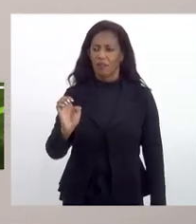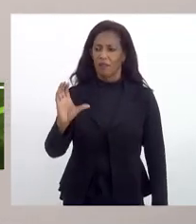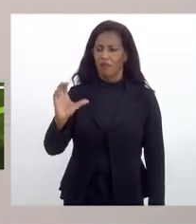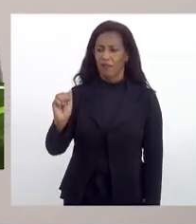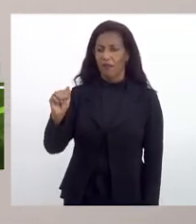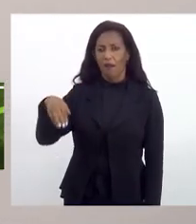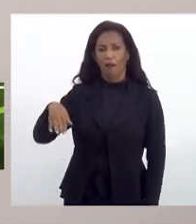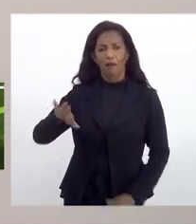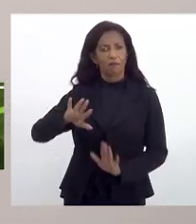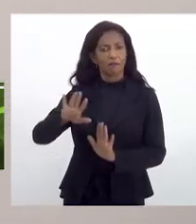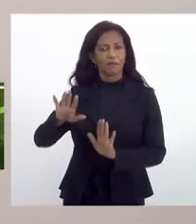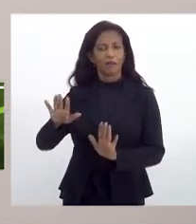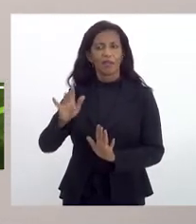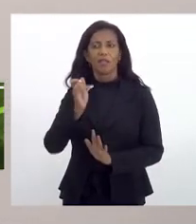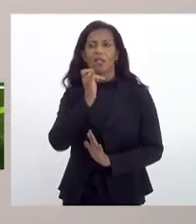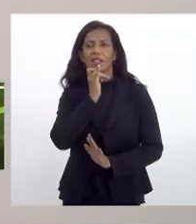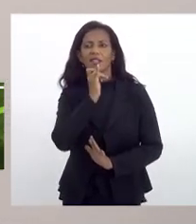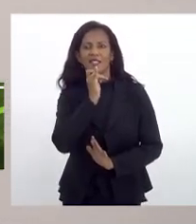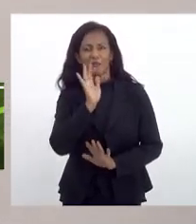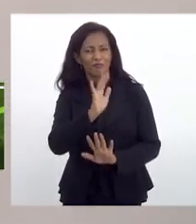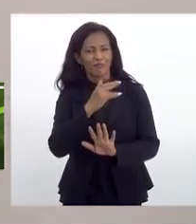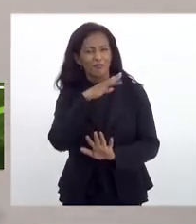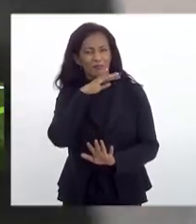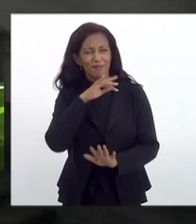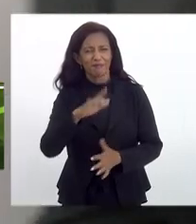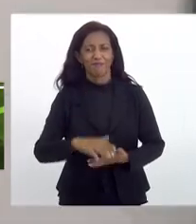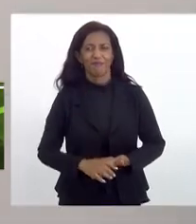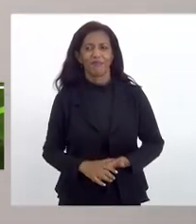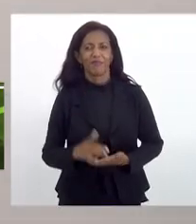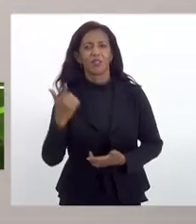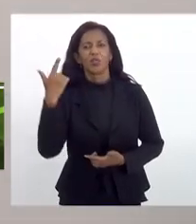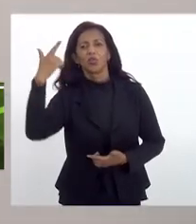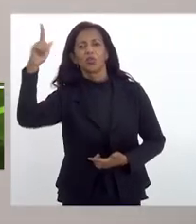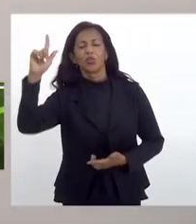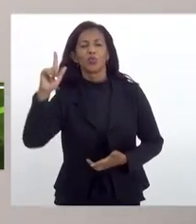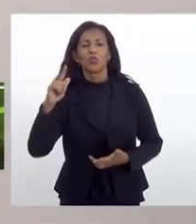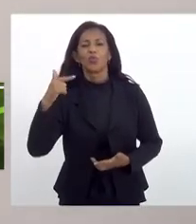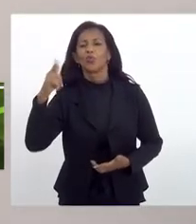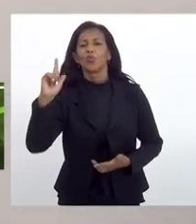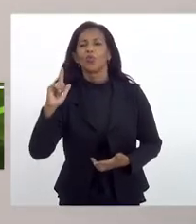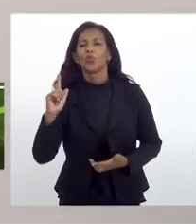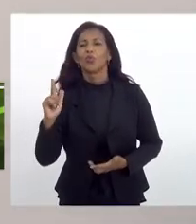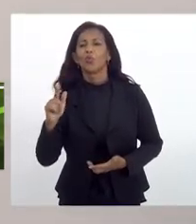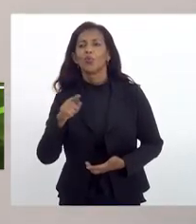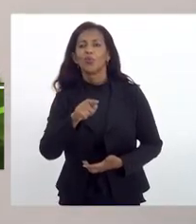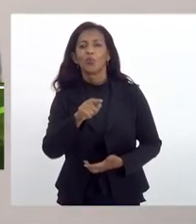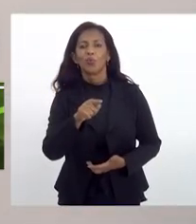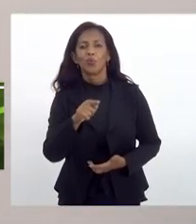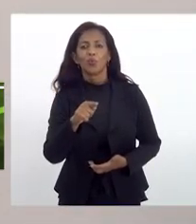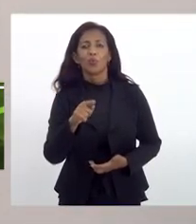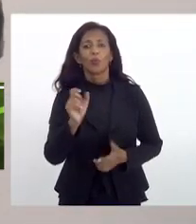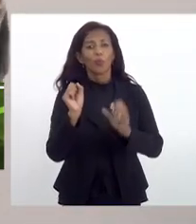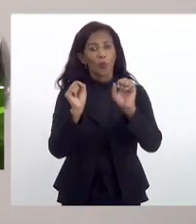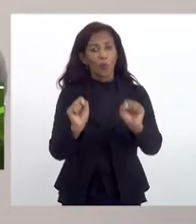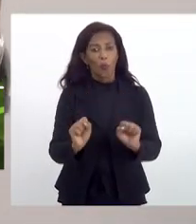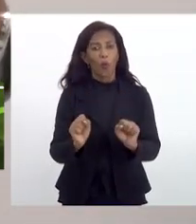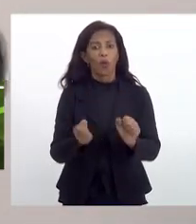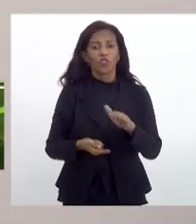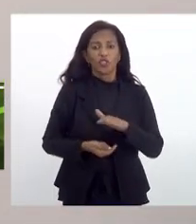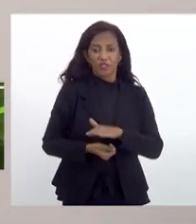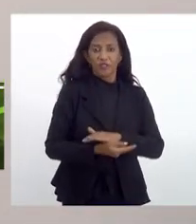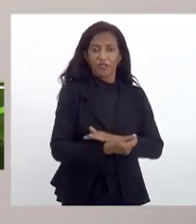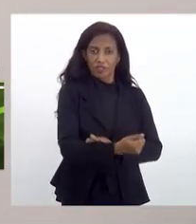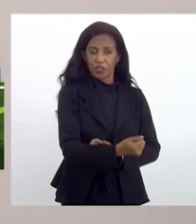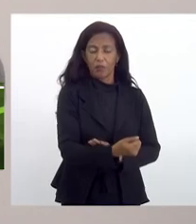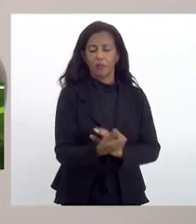recepcionalizado. O meu exemplo foi ruim. Mas se a gente tiver de um outro determinado... a gente pode pegar investimento, por